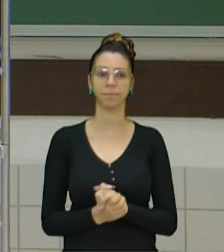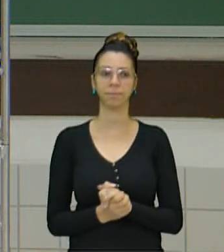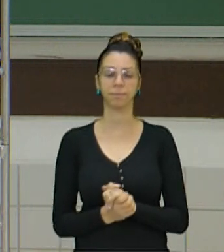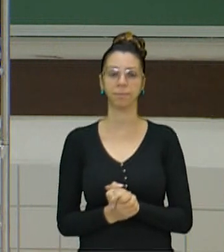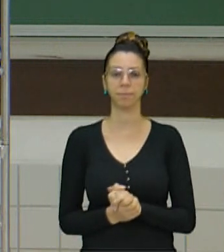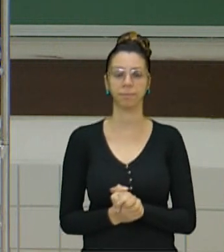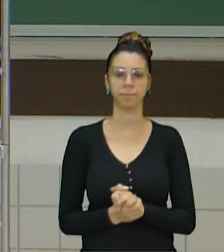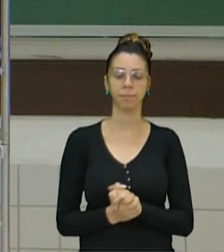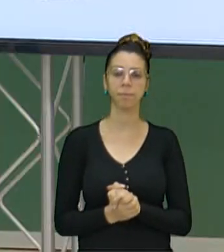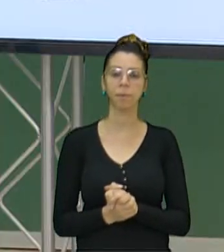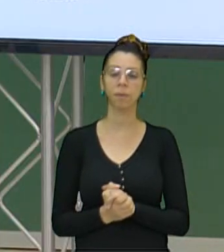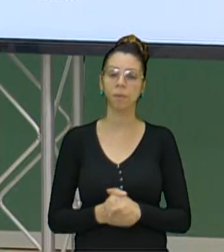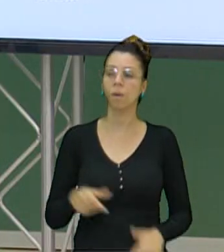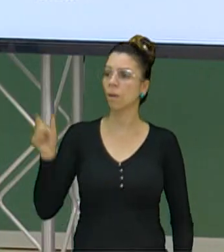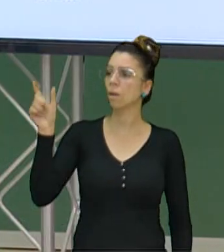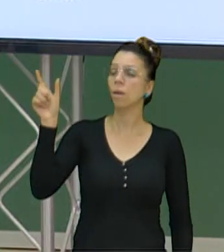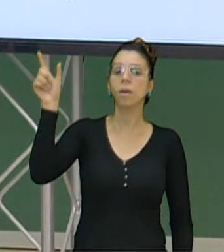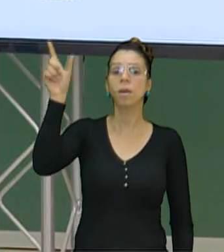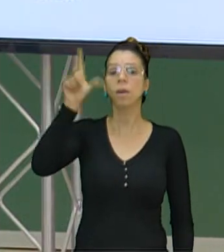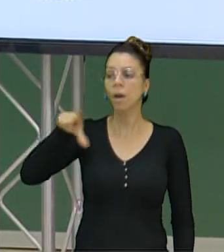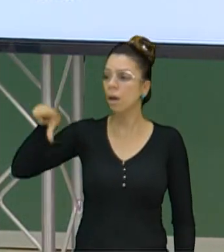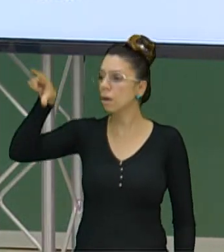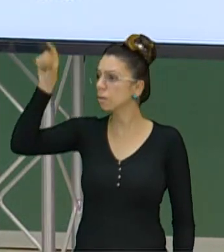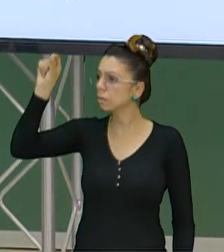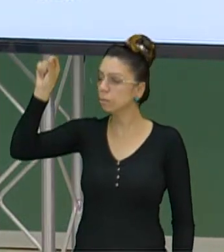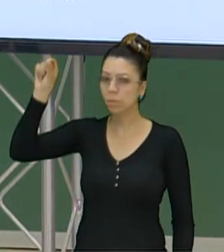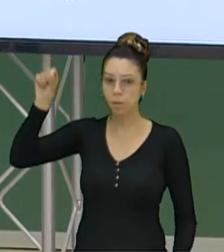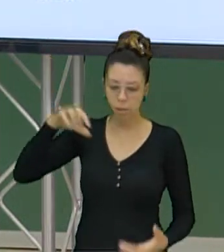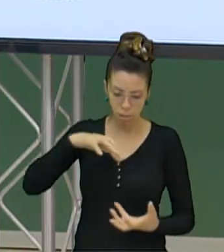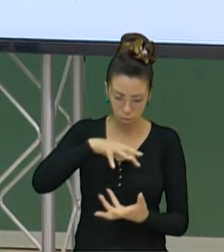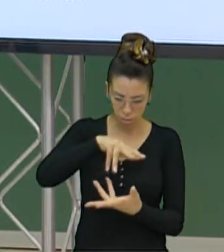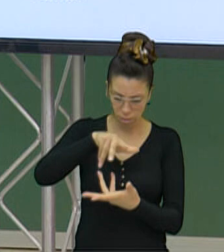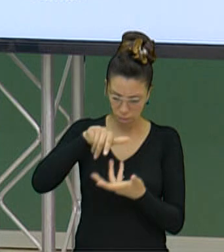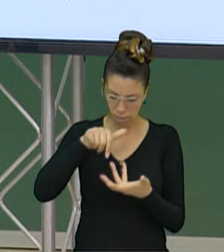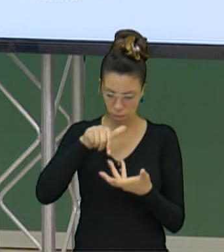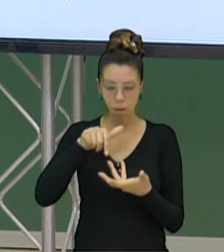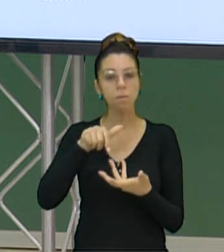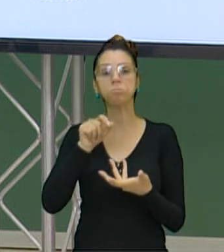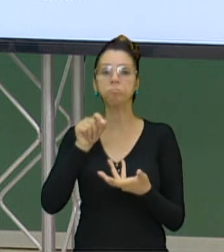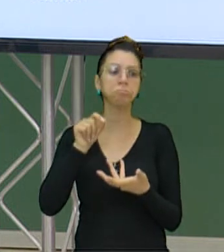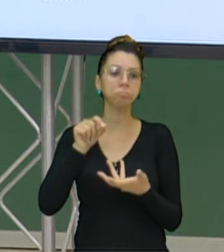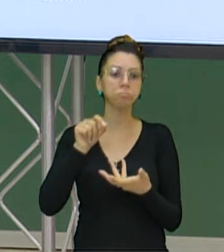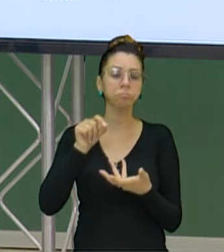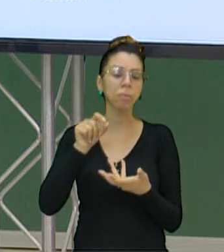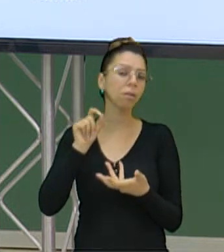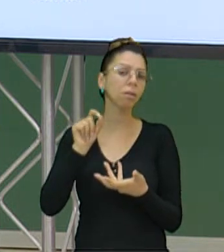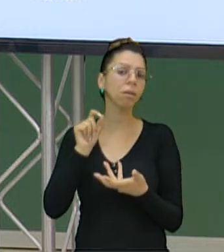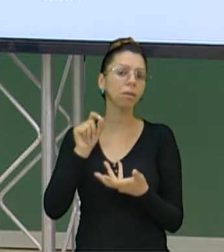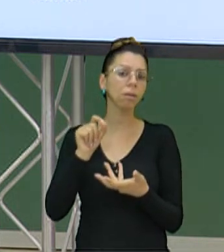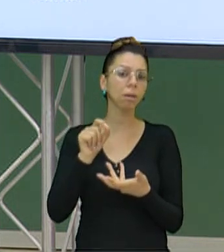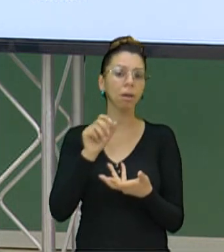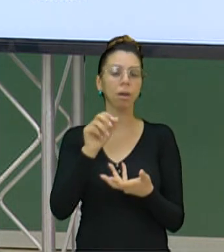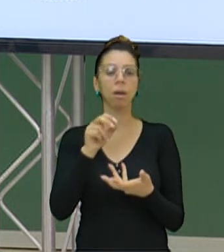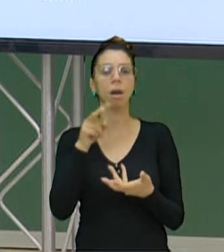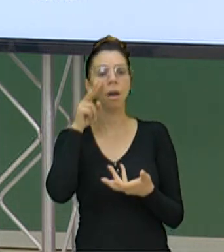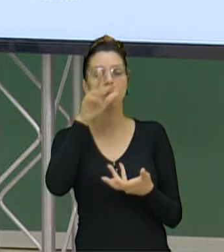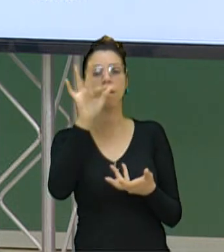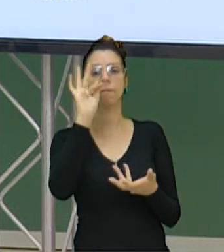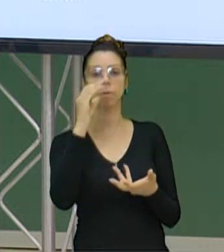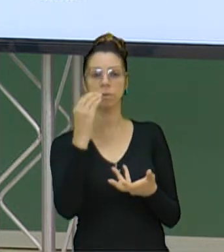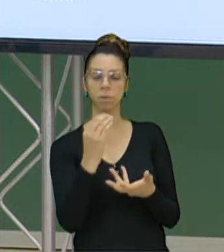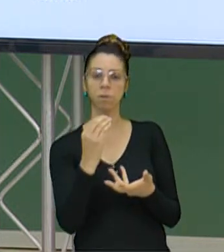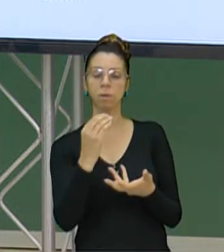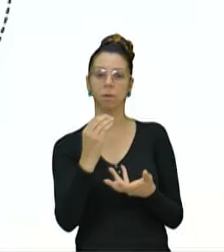caso do movimento da Lua em torno da Terra, né? Quem que é essa força centrípeta, gente? A força centrípeta é a atração